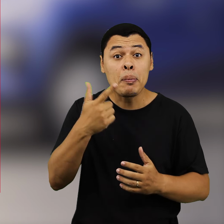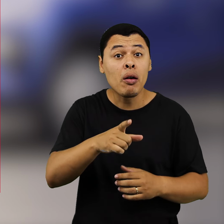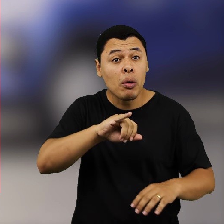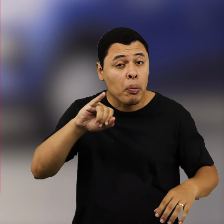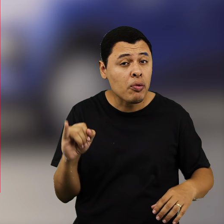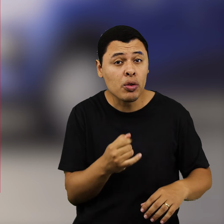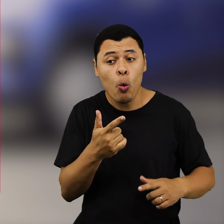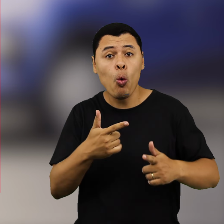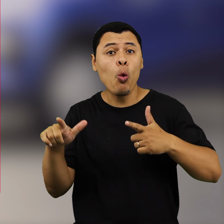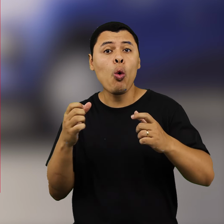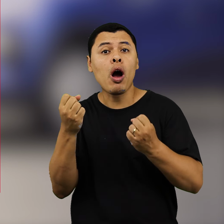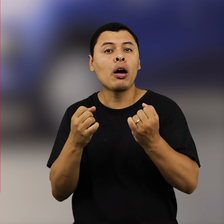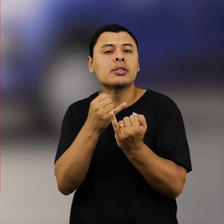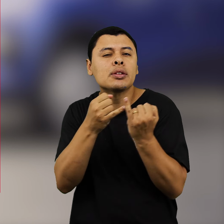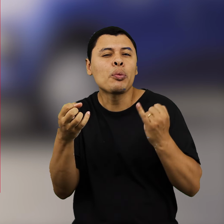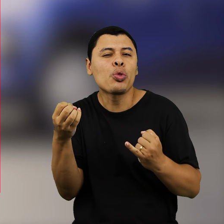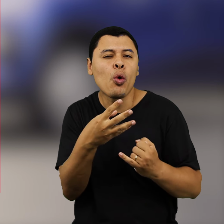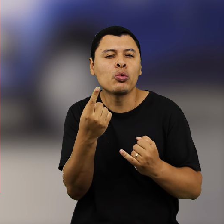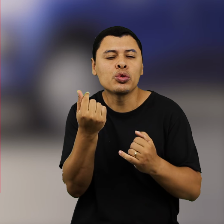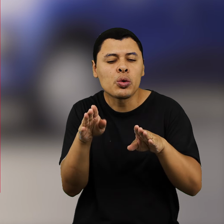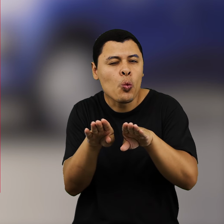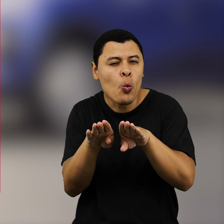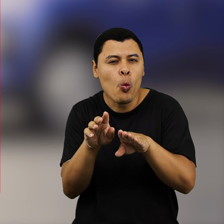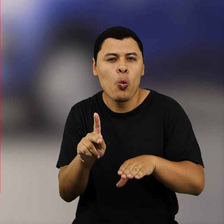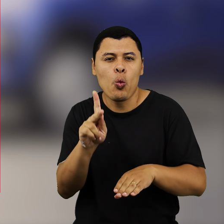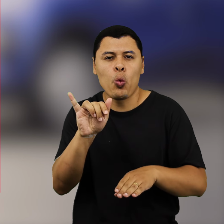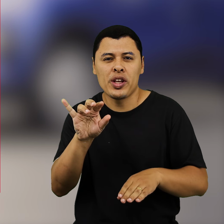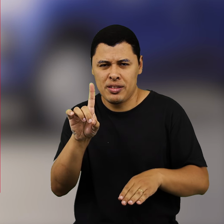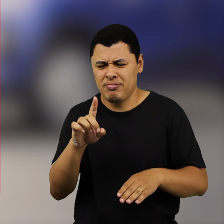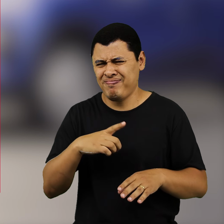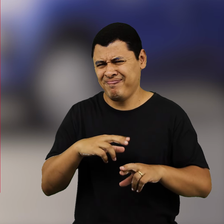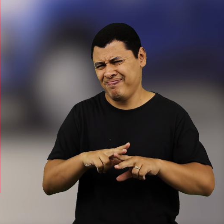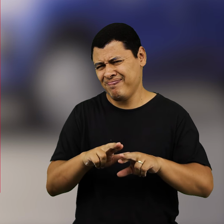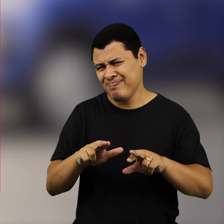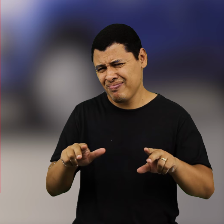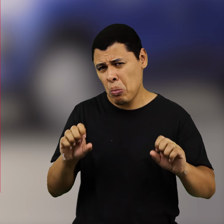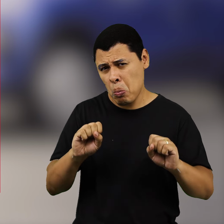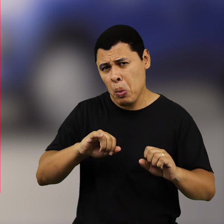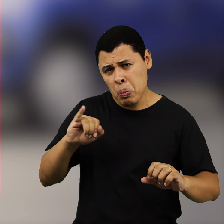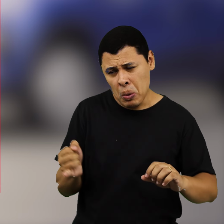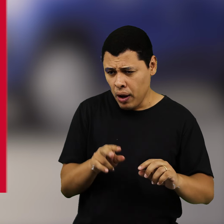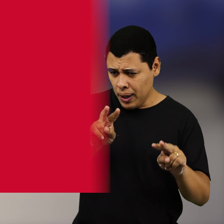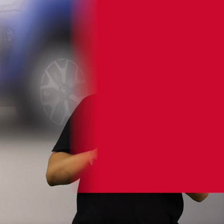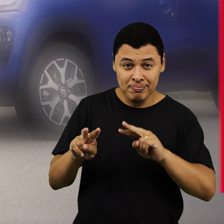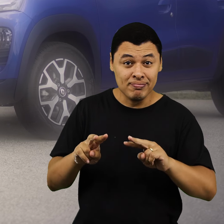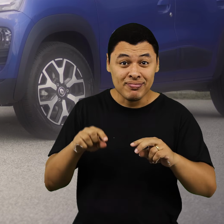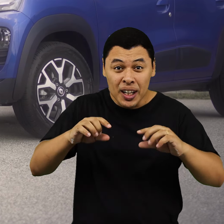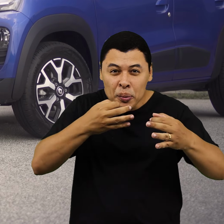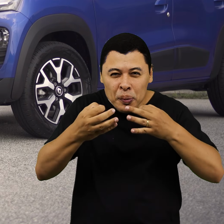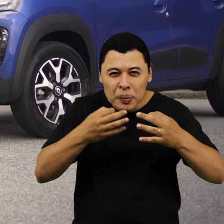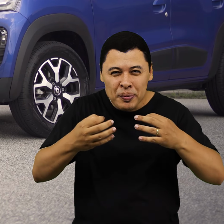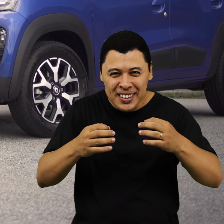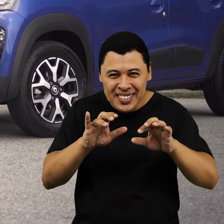pena você conferir as opções de seminovos na faixa de preço do Kwid, que tem bastante coisa interessante para você olhar. Deixei esse link aí com a busca